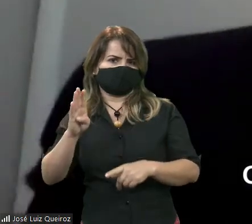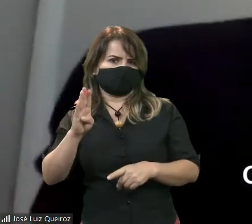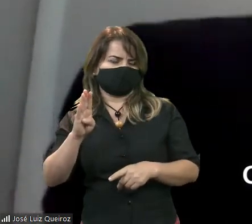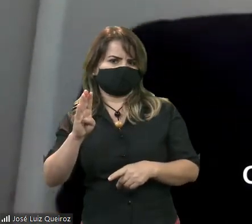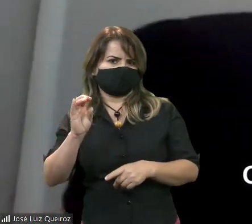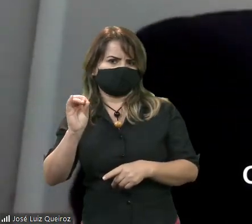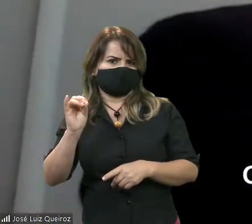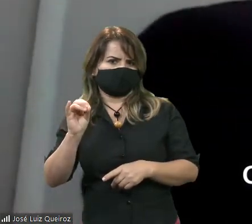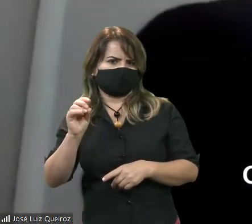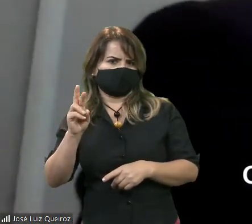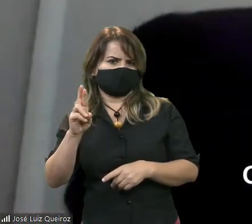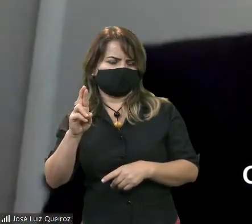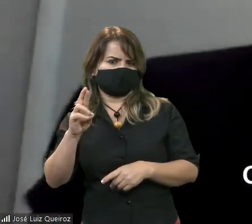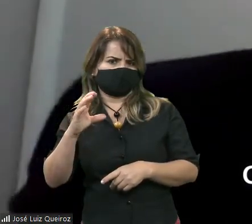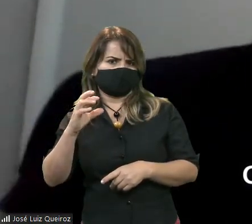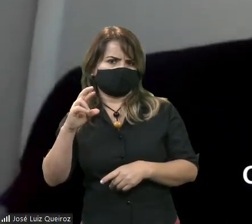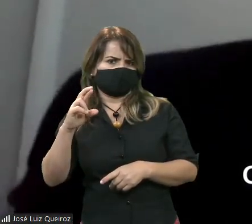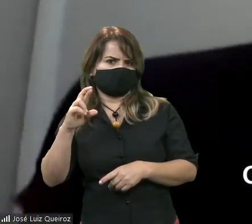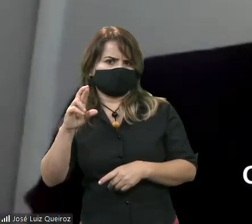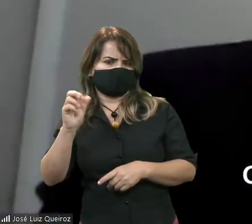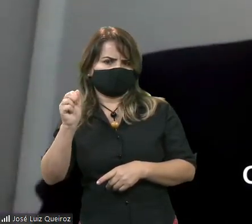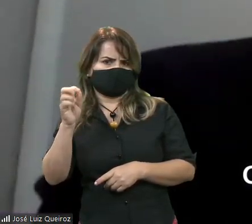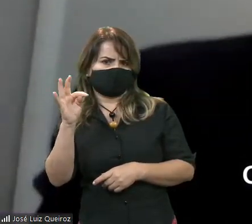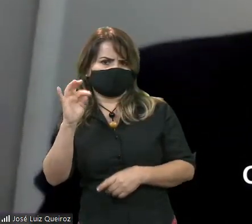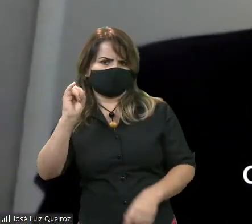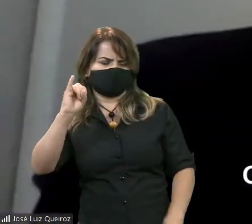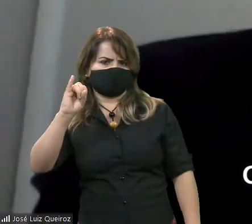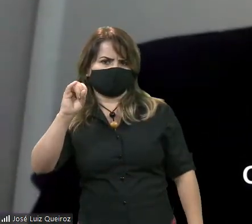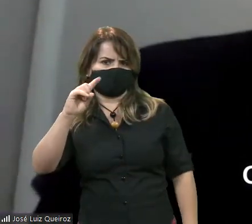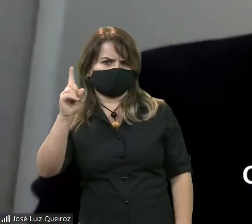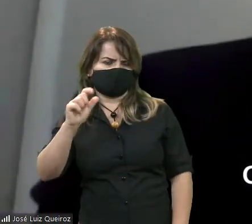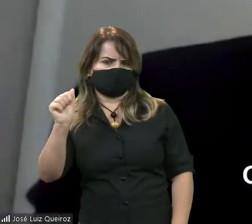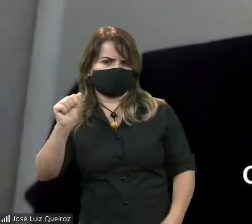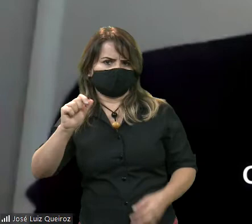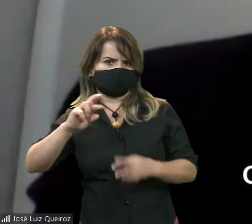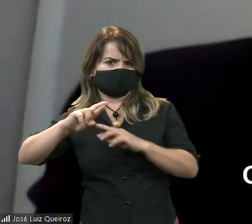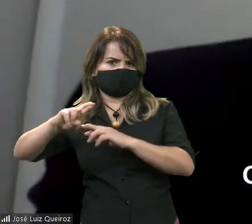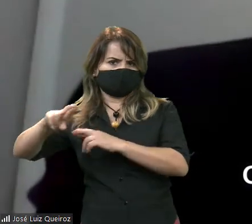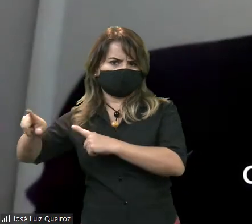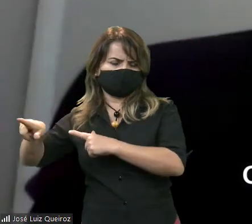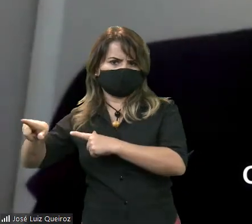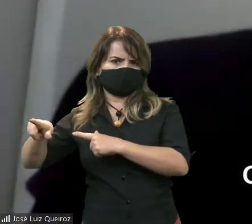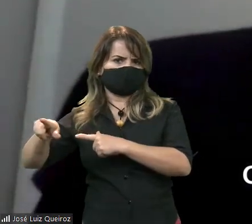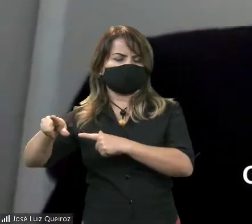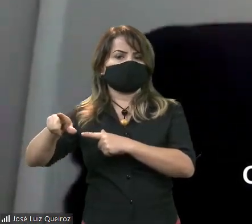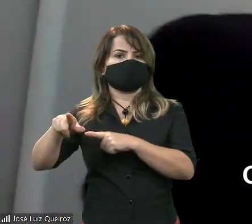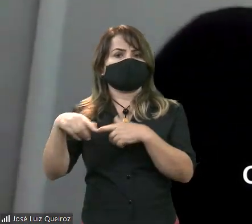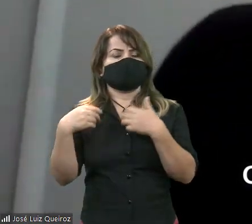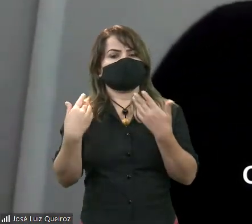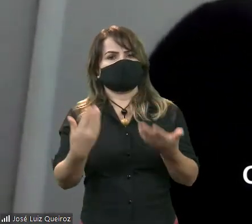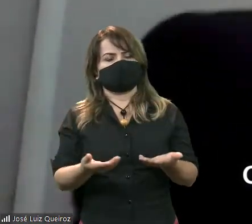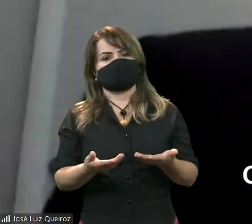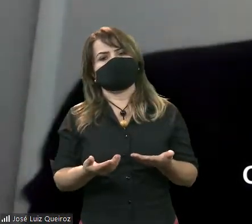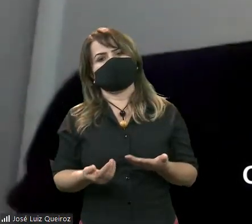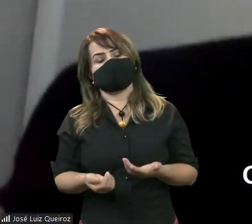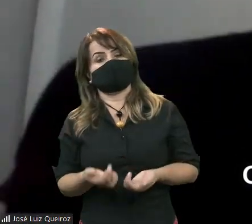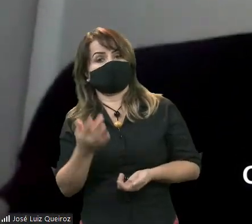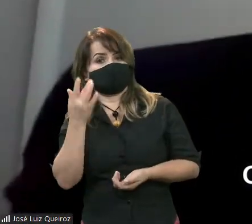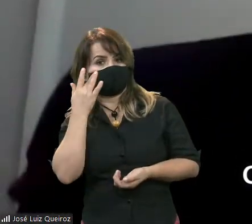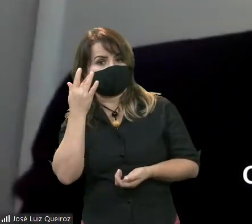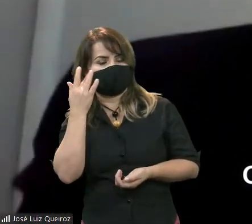ficar centralizado na Secretaria da Fazenda, com todo respeito quem pensa o contrário, mas acredito que venha para